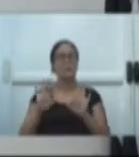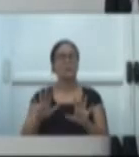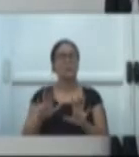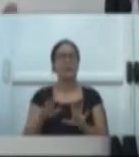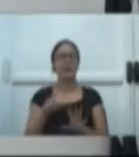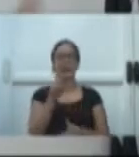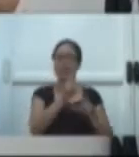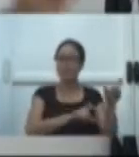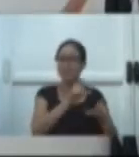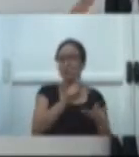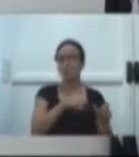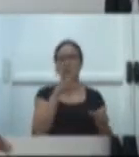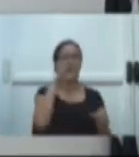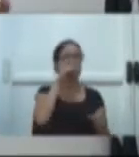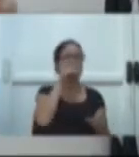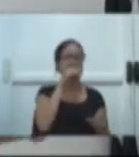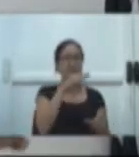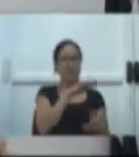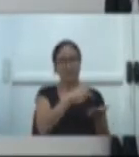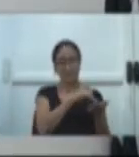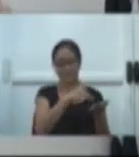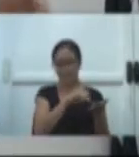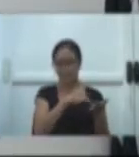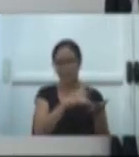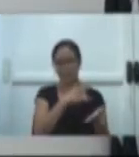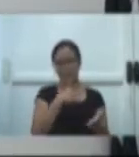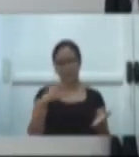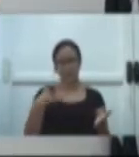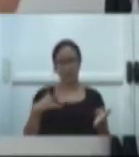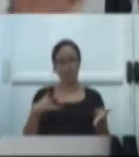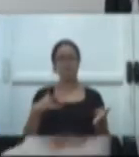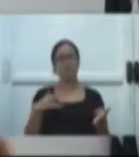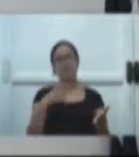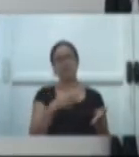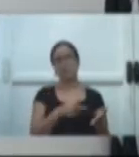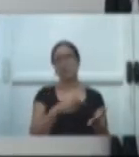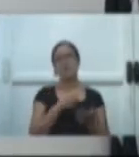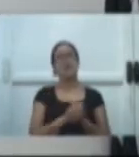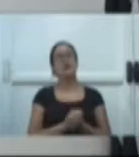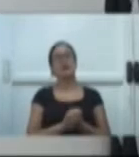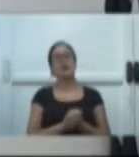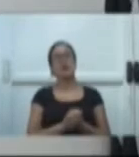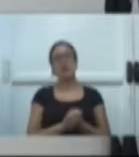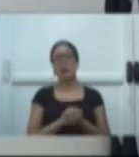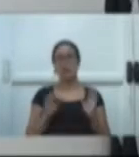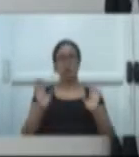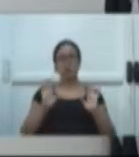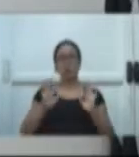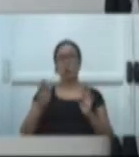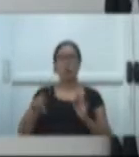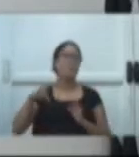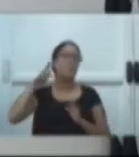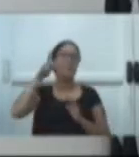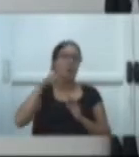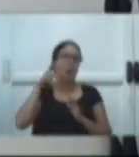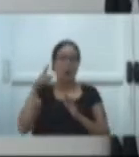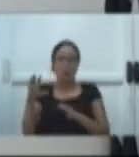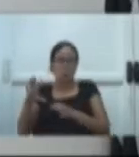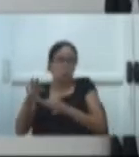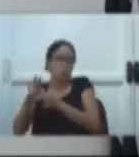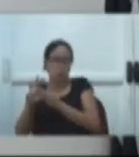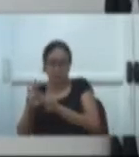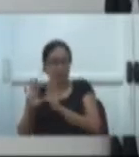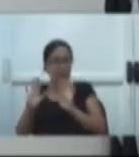secretaria, e não estou falando aqui de política, eu não estou falando se o secretário ou defendendo o prefeito, estou defendendo os funcionários que estão